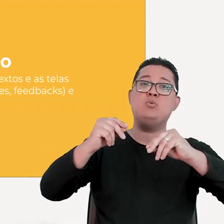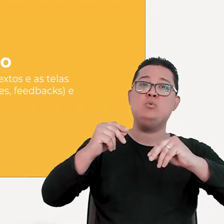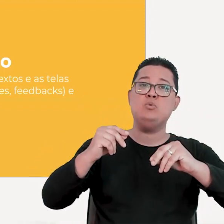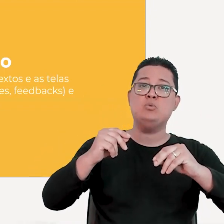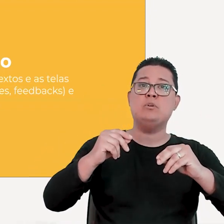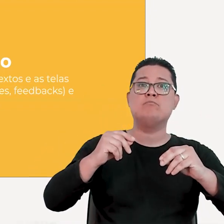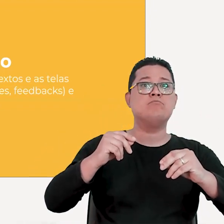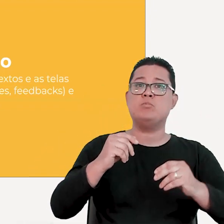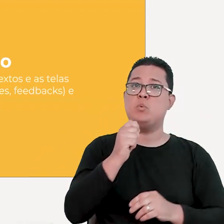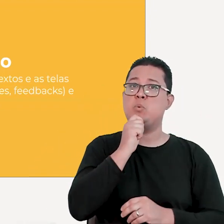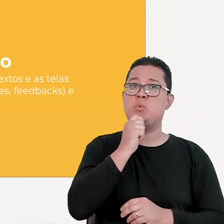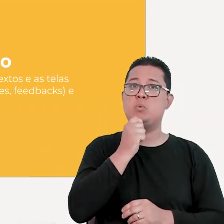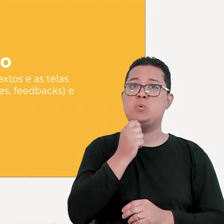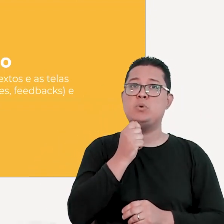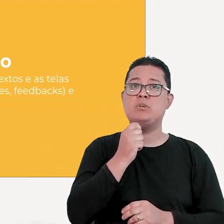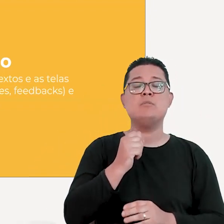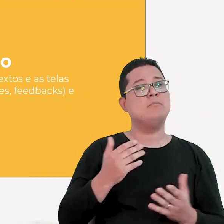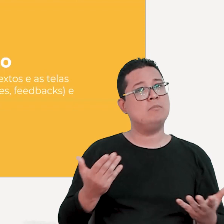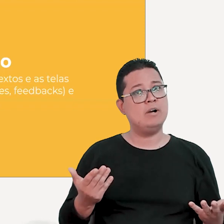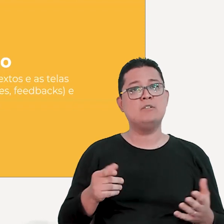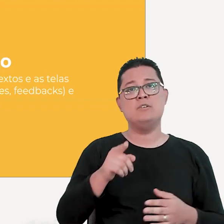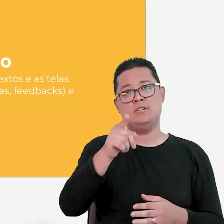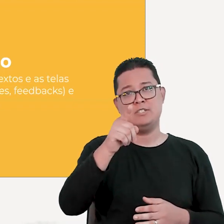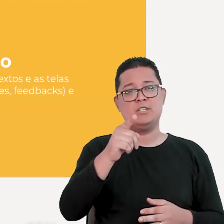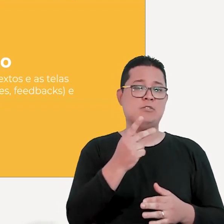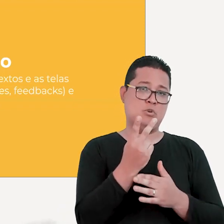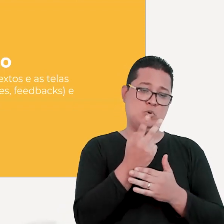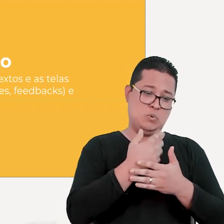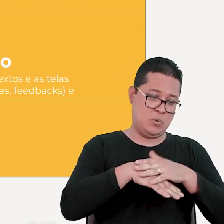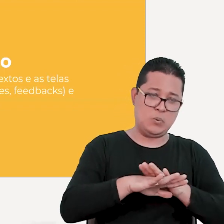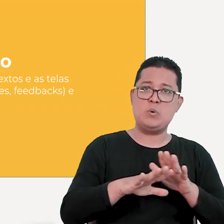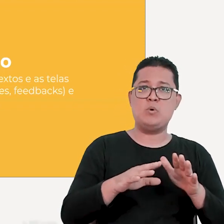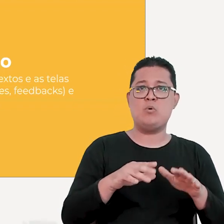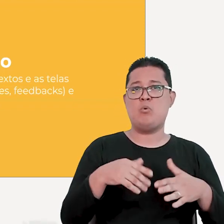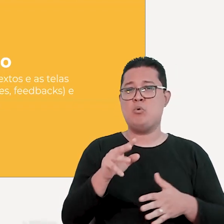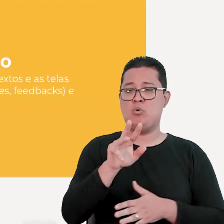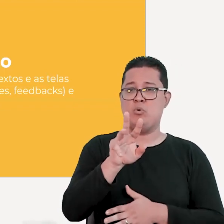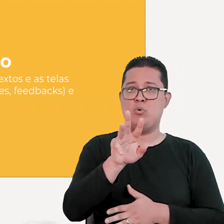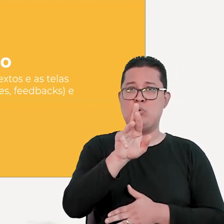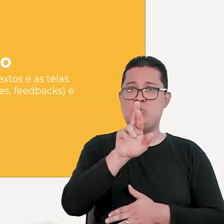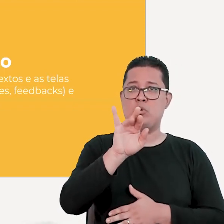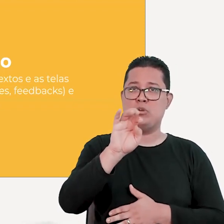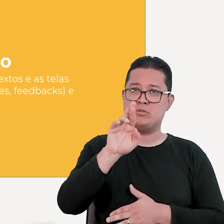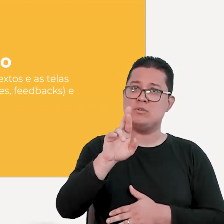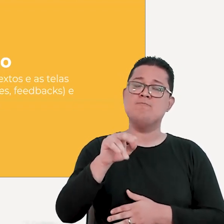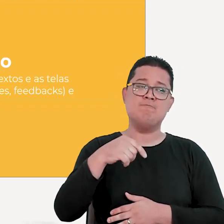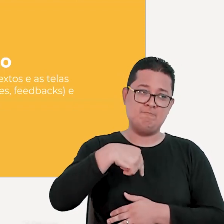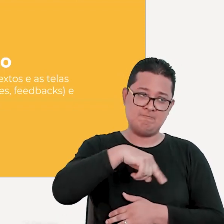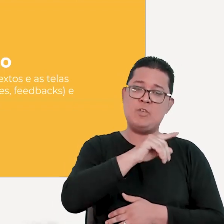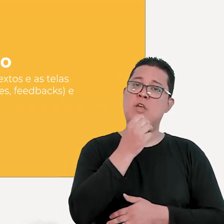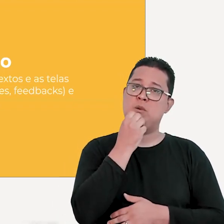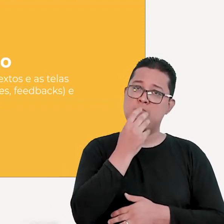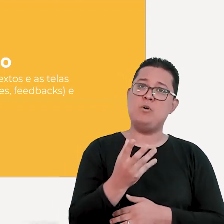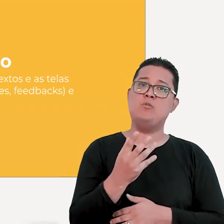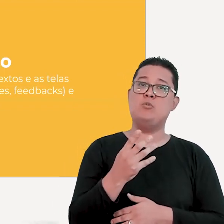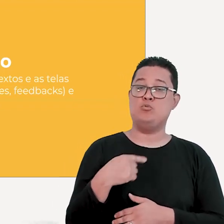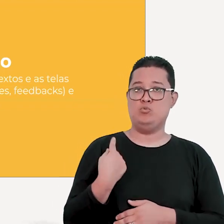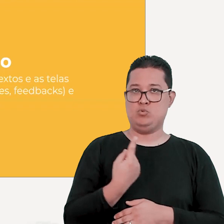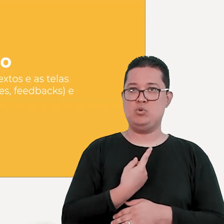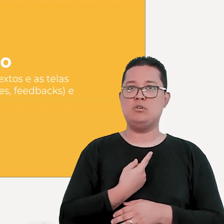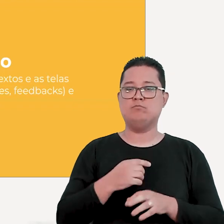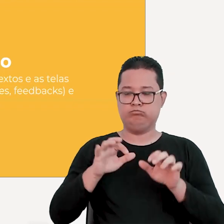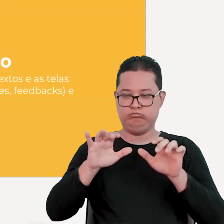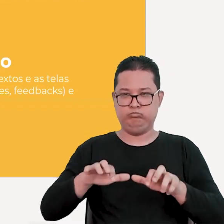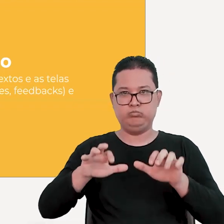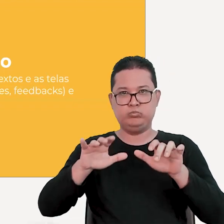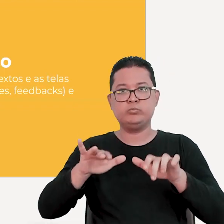para participar. Nós redatores de experiência do usuário, nós precisamos estar inseridos no processo desde